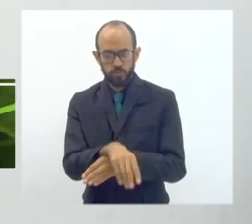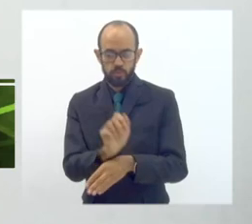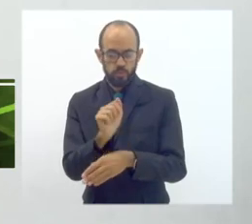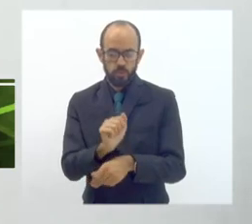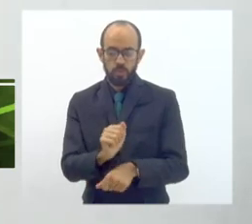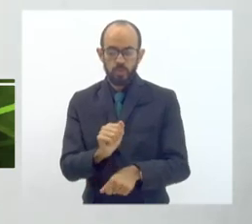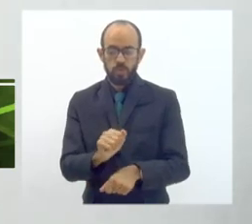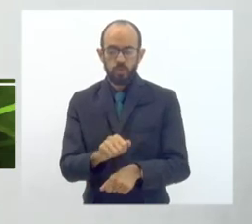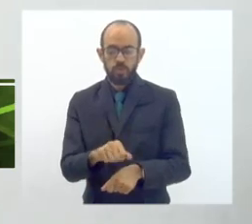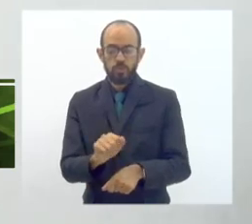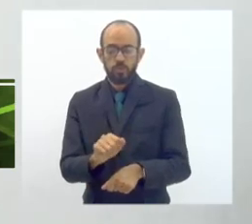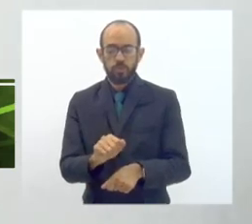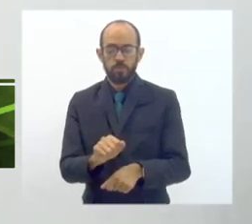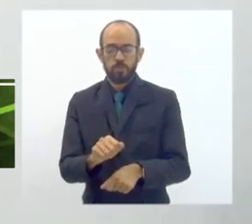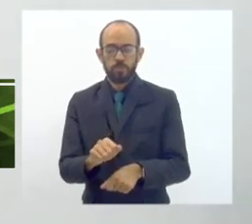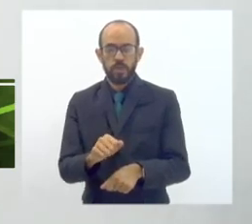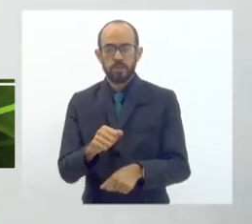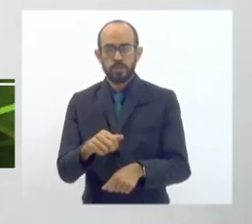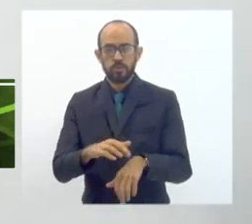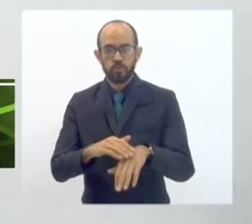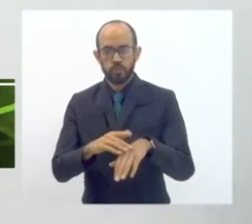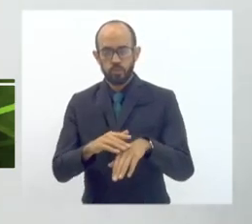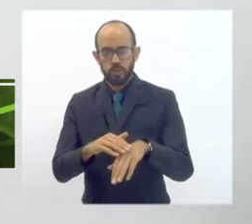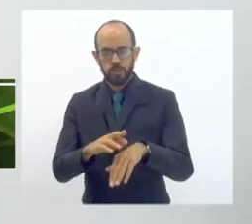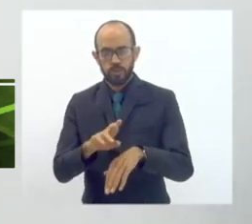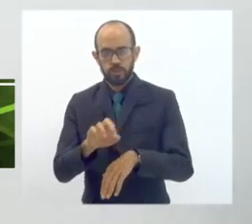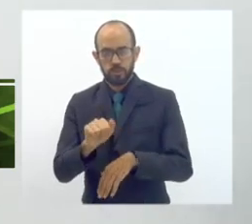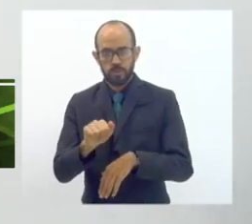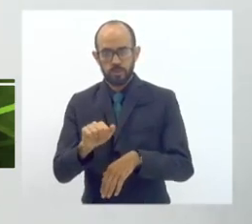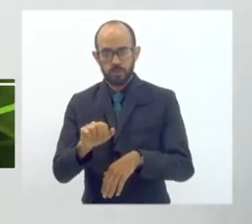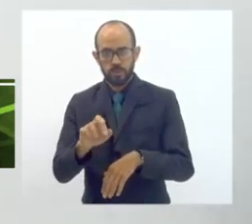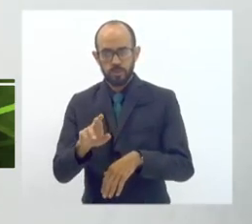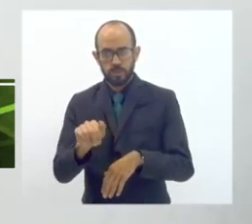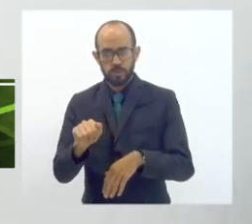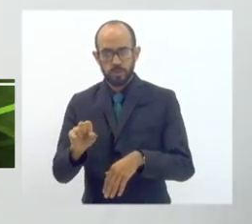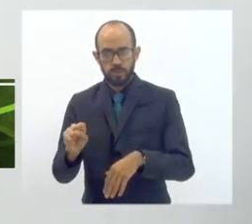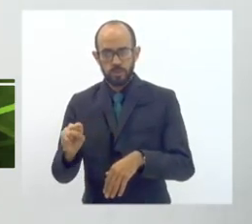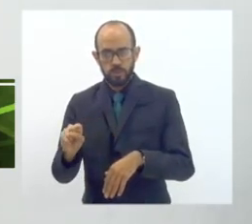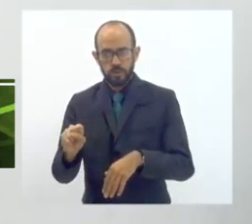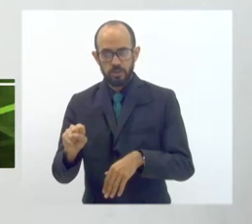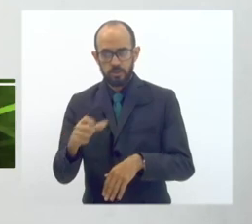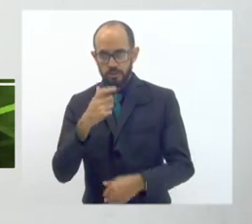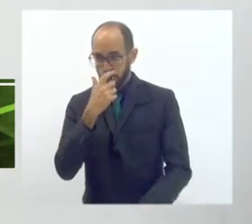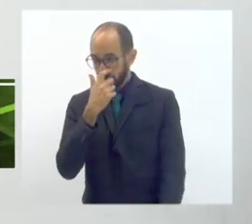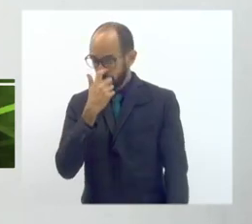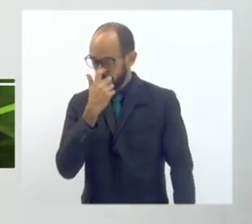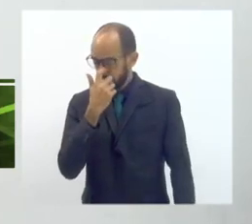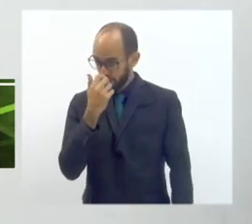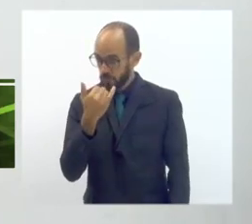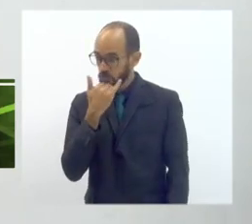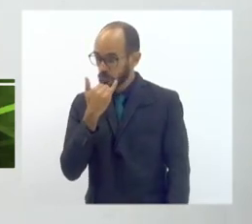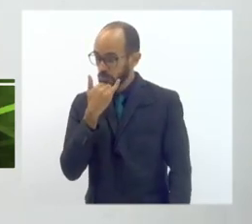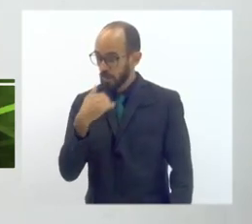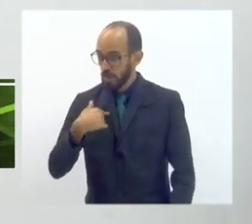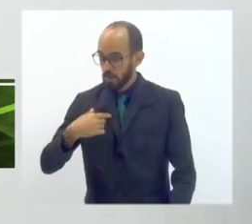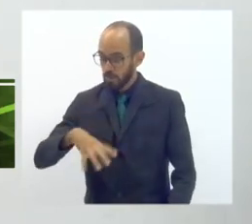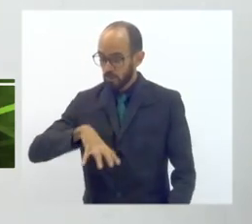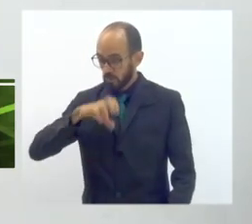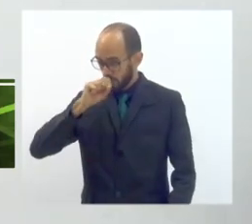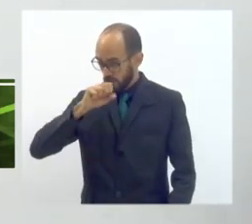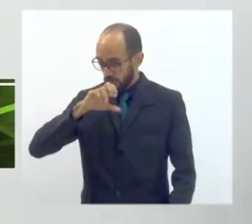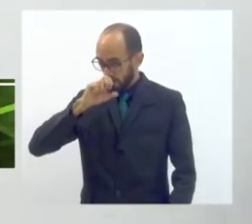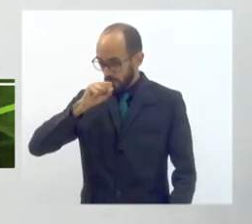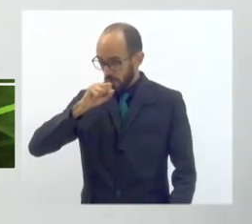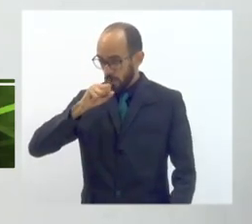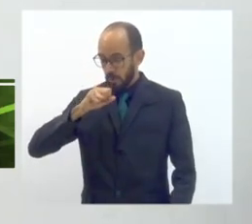a questão da linha de cuidado das doenças raras. Estou falando isso aqui até um pouco ofegante, porque eu tive uma experiência pessoal com